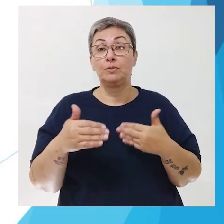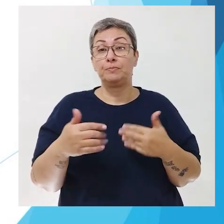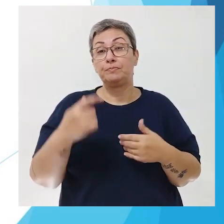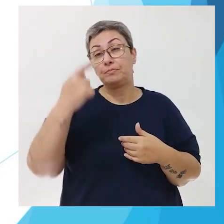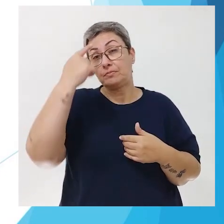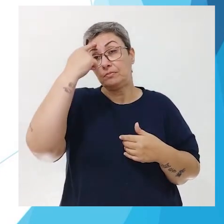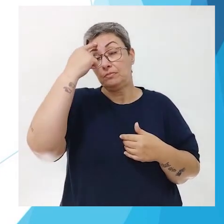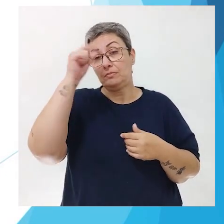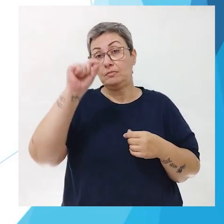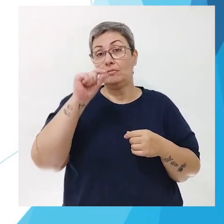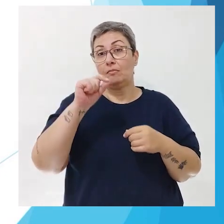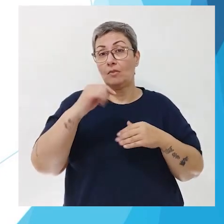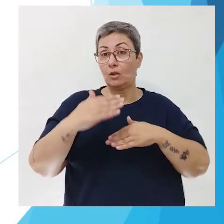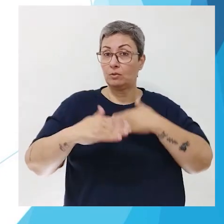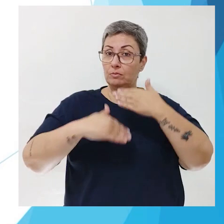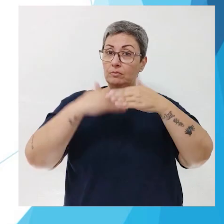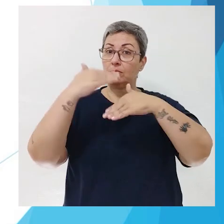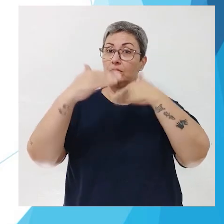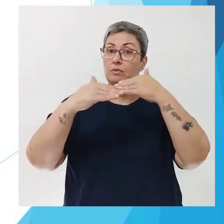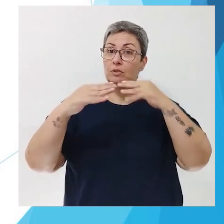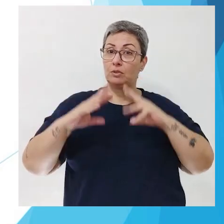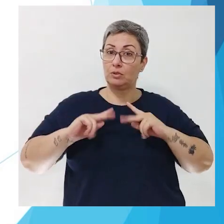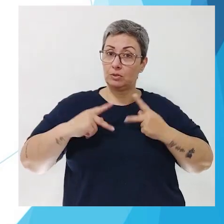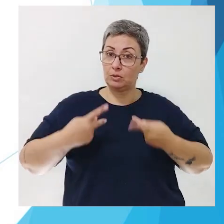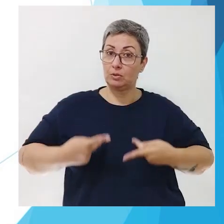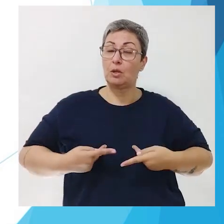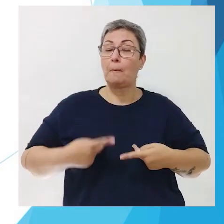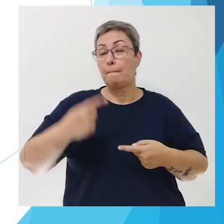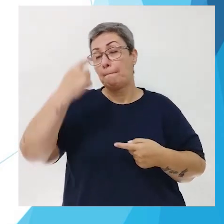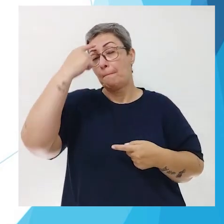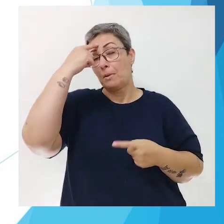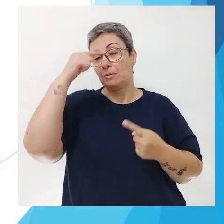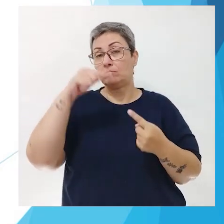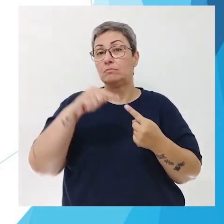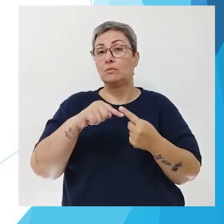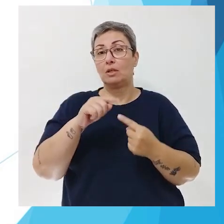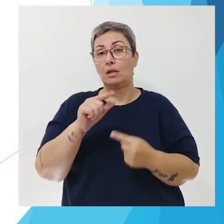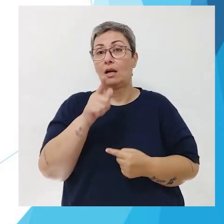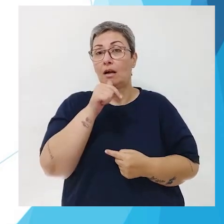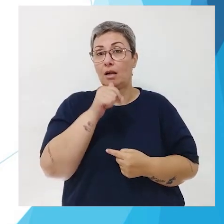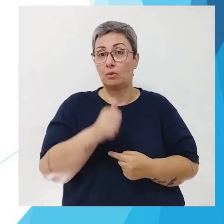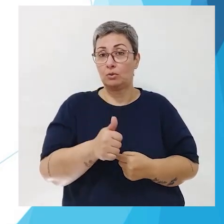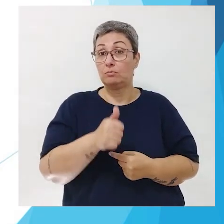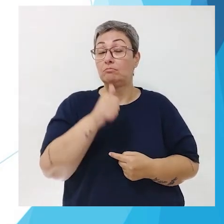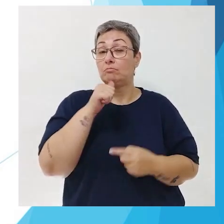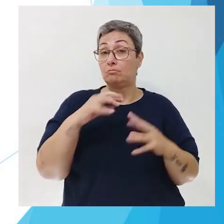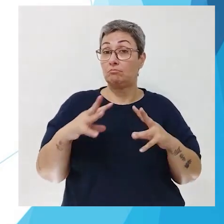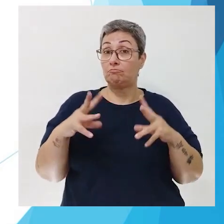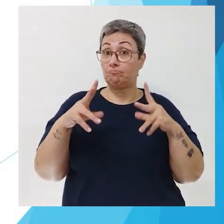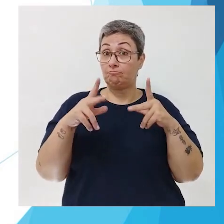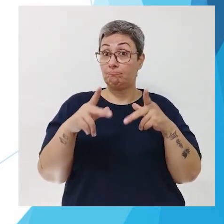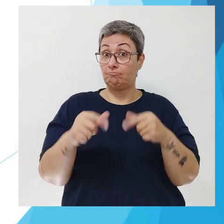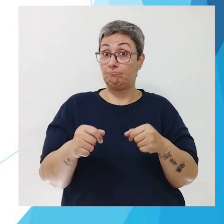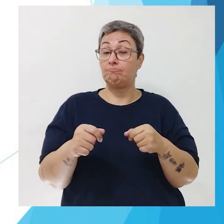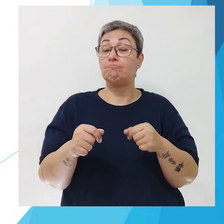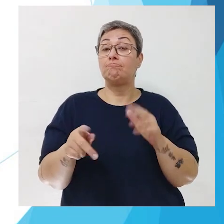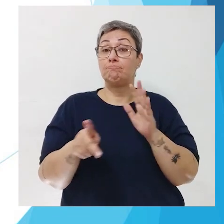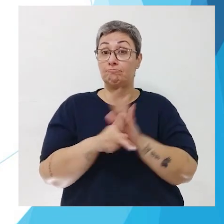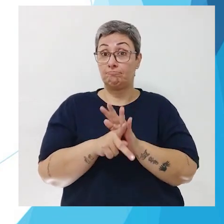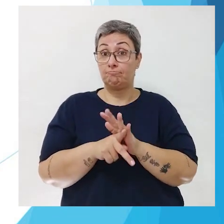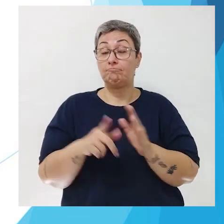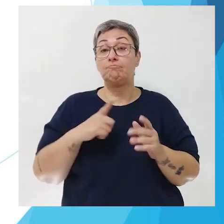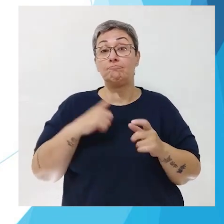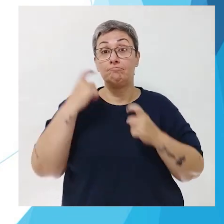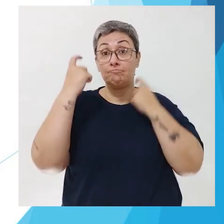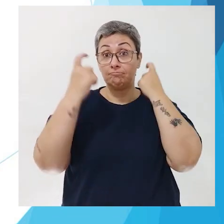Quando a gente pensa em desenvolvimento para a humanidade, temos que pensar em água potável para todos.